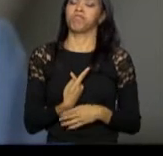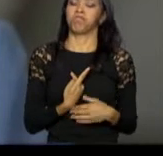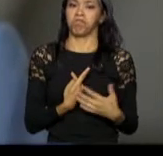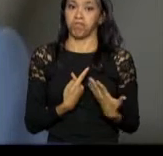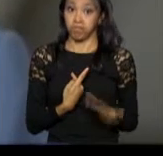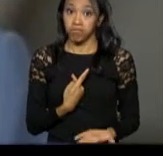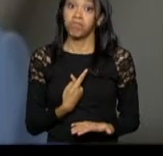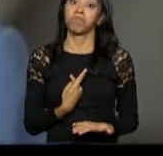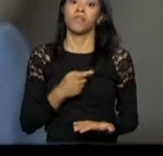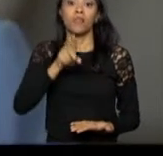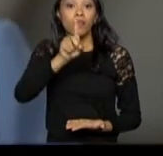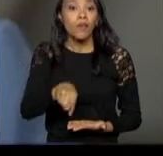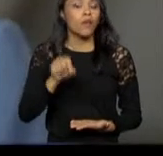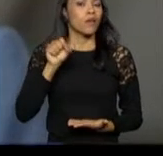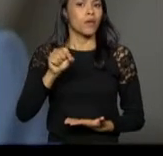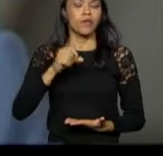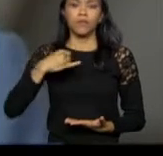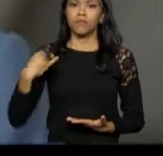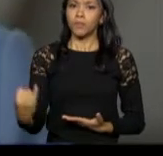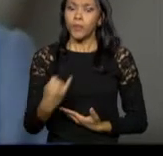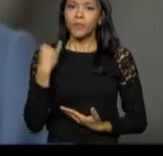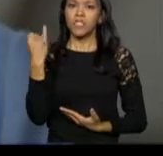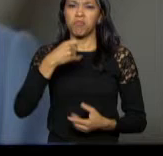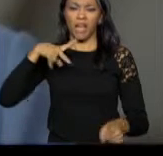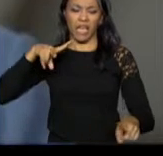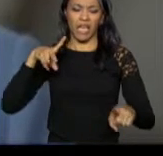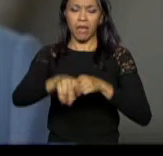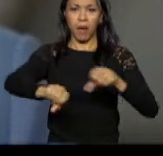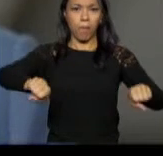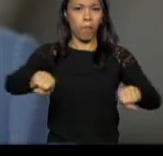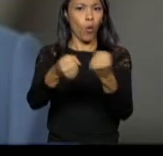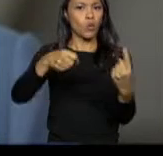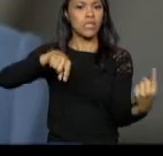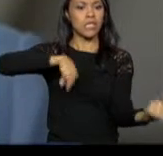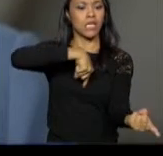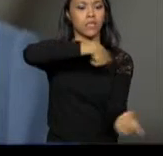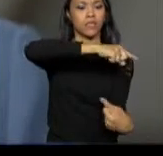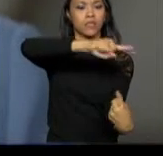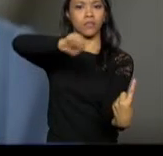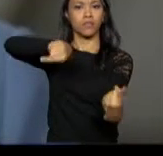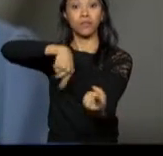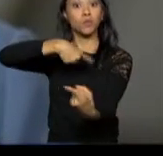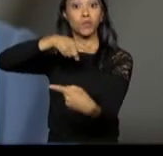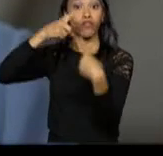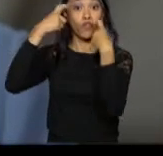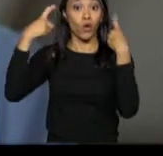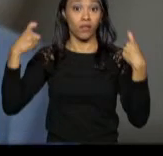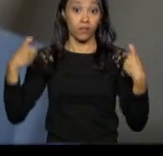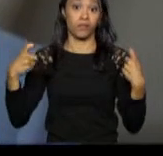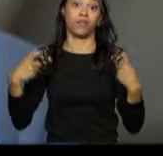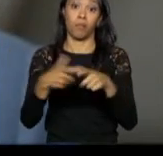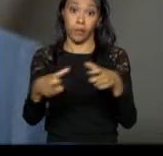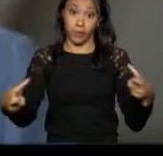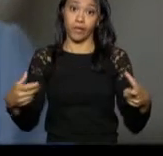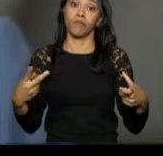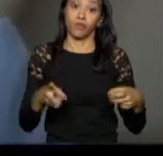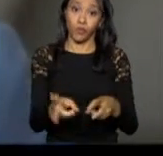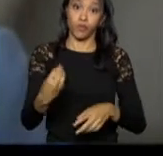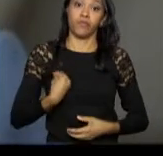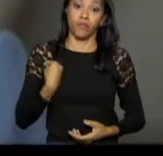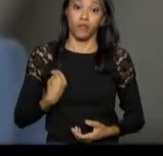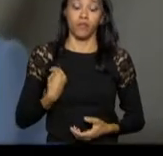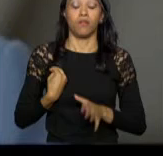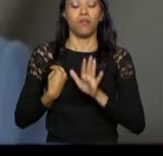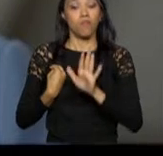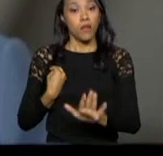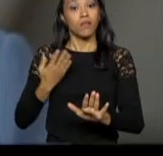são decisivas para romper o ciclo de violência em que muitas delas ainda vivem. No entanto,